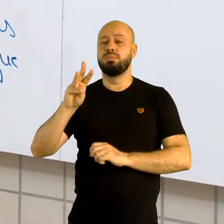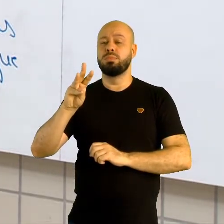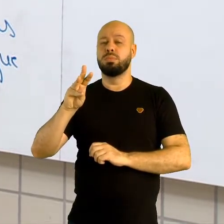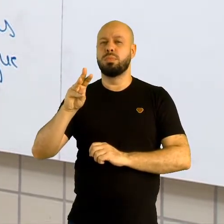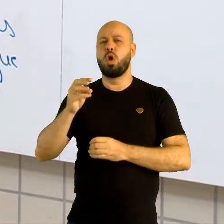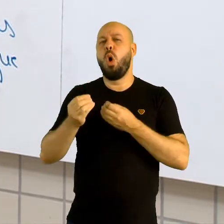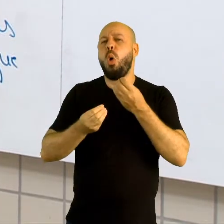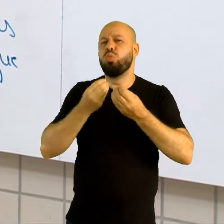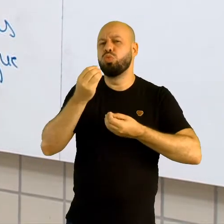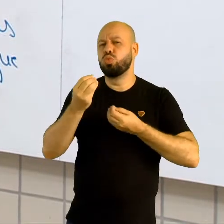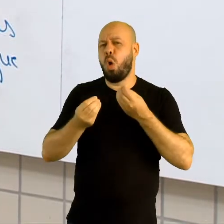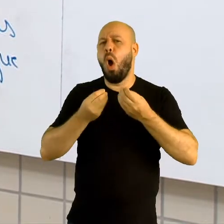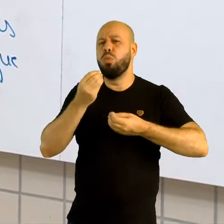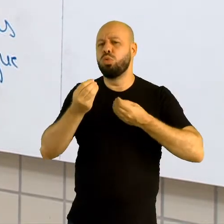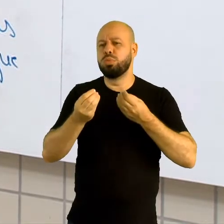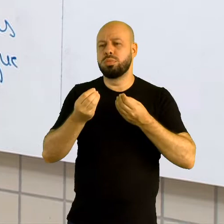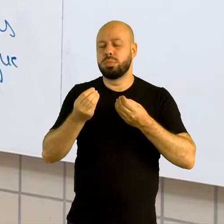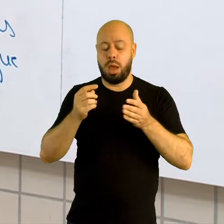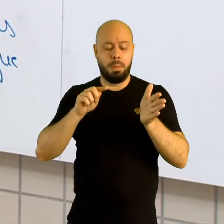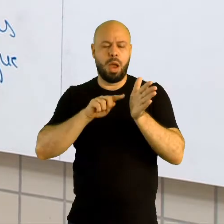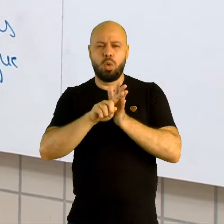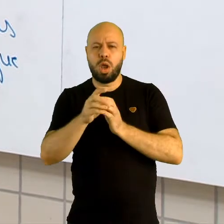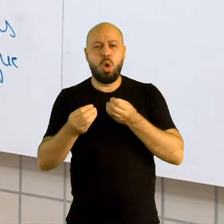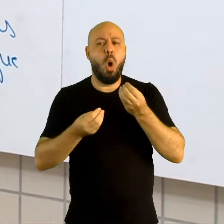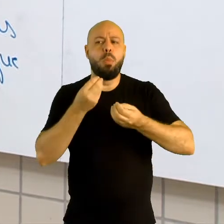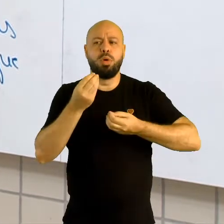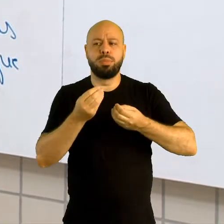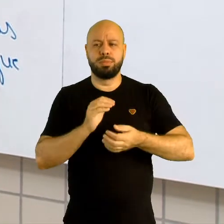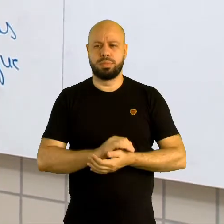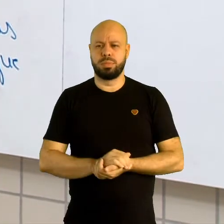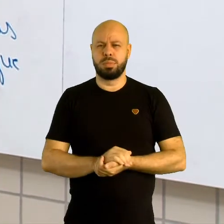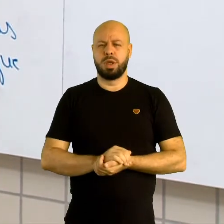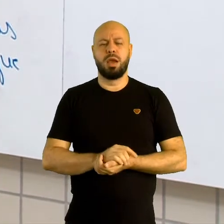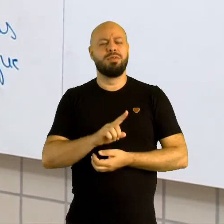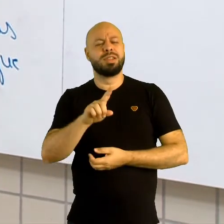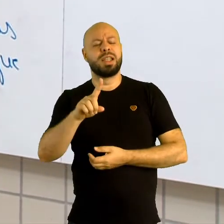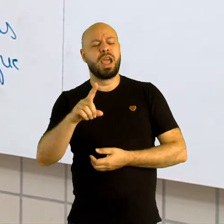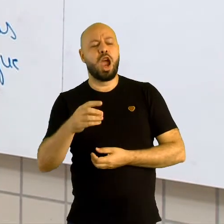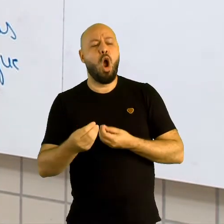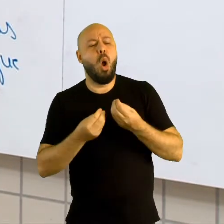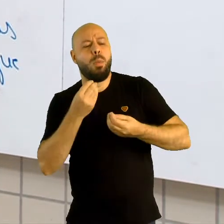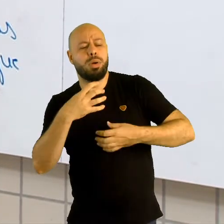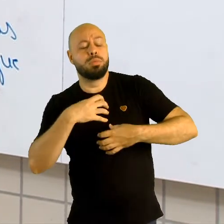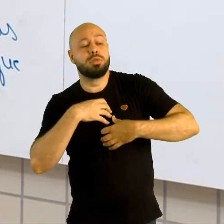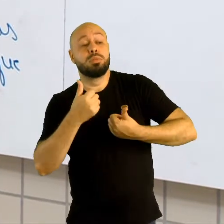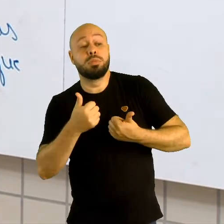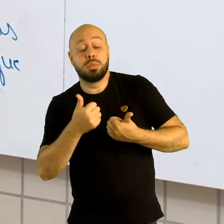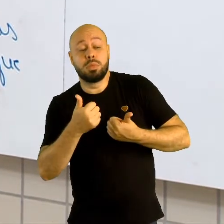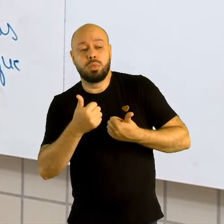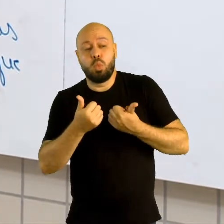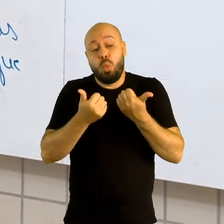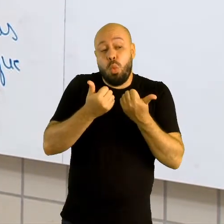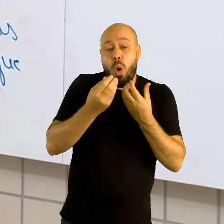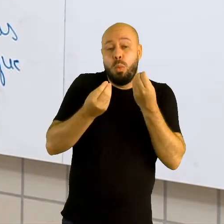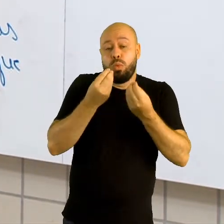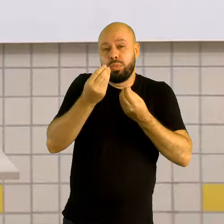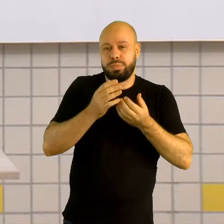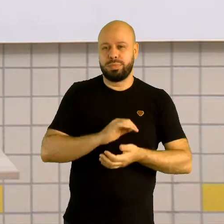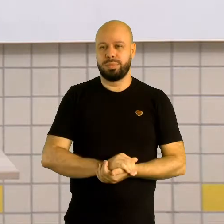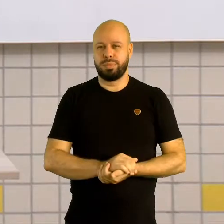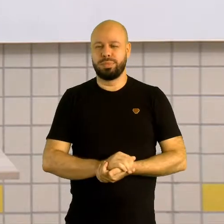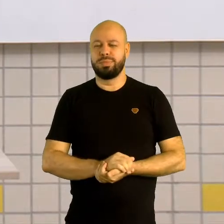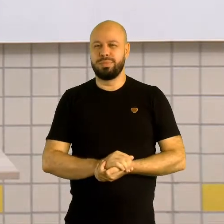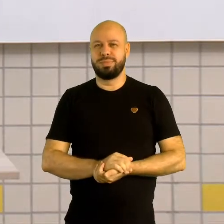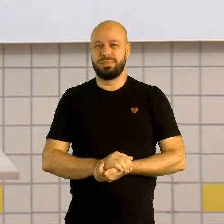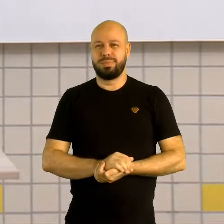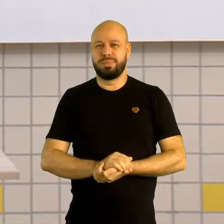como para perguntas. How are you? É o que nós usamos, certo? Bom,